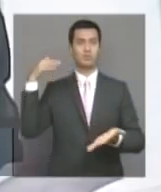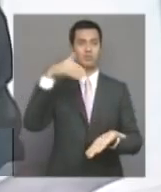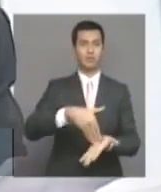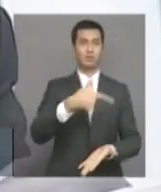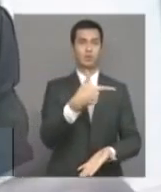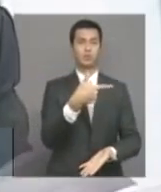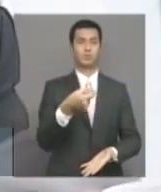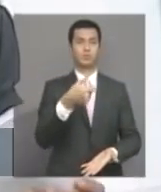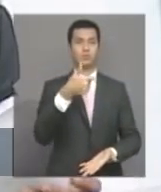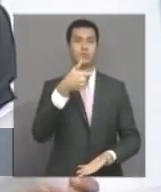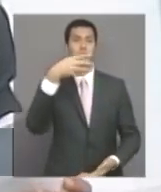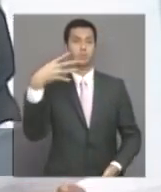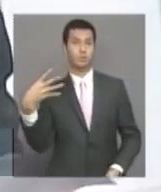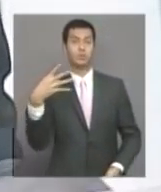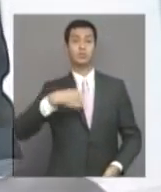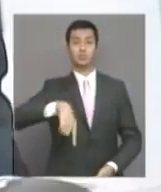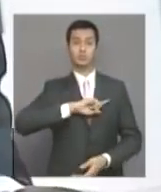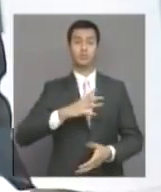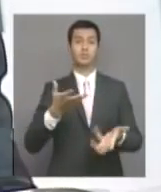2 milhões de moradias.